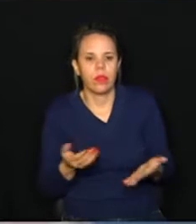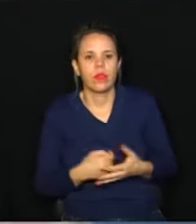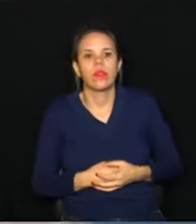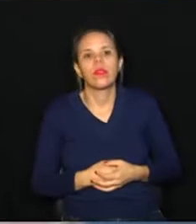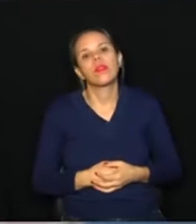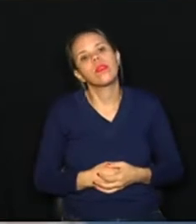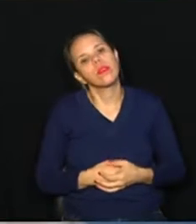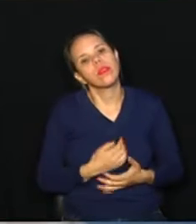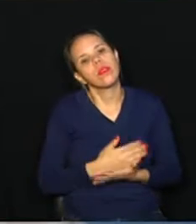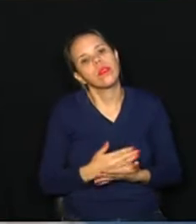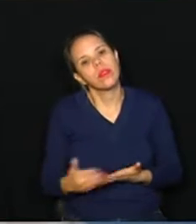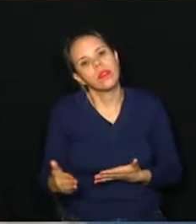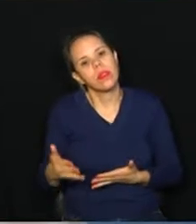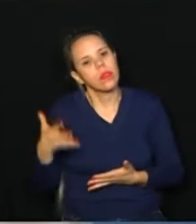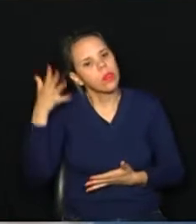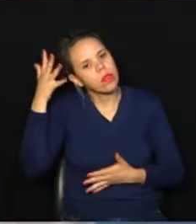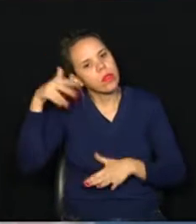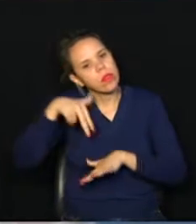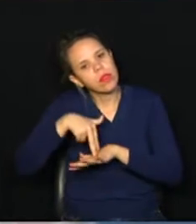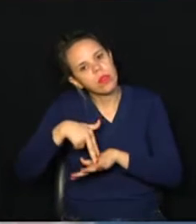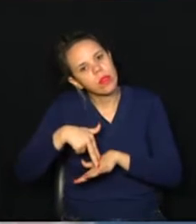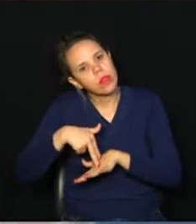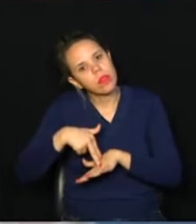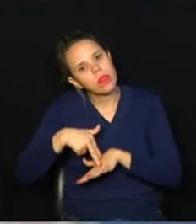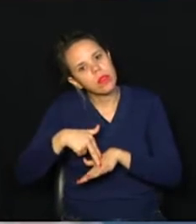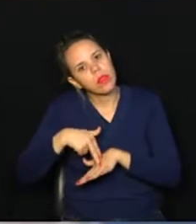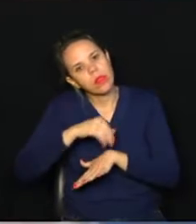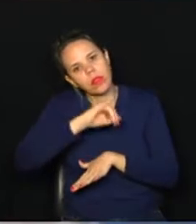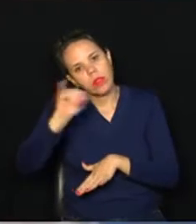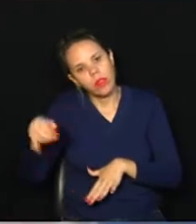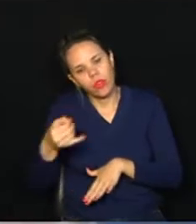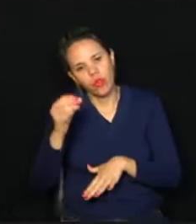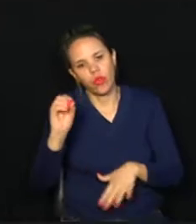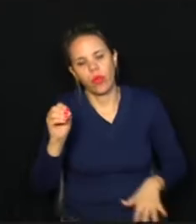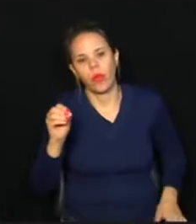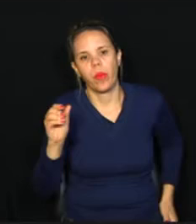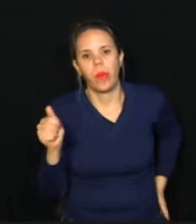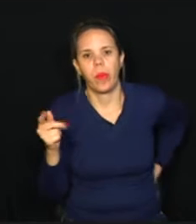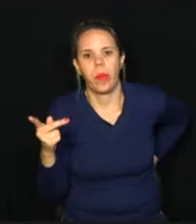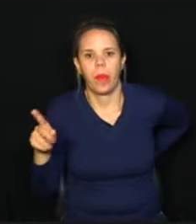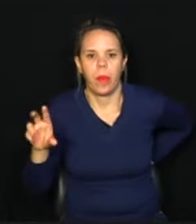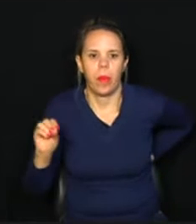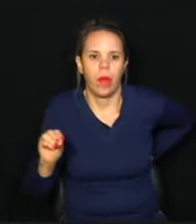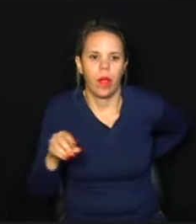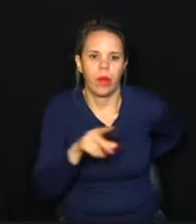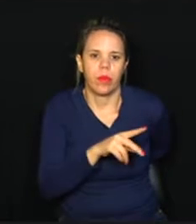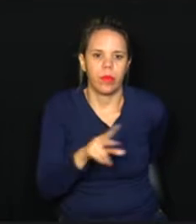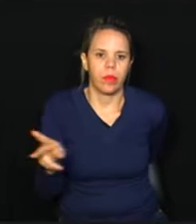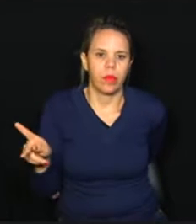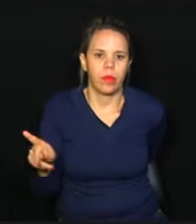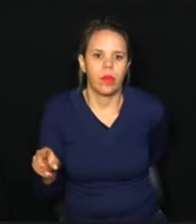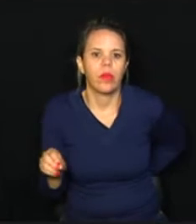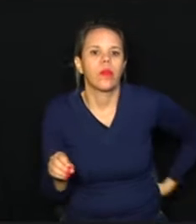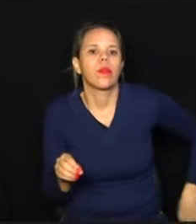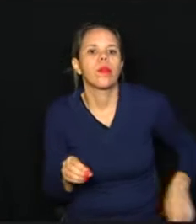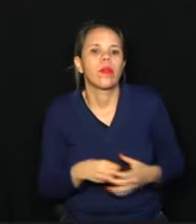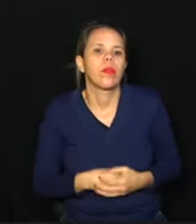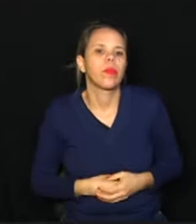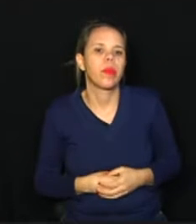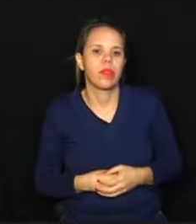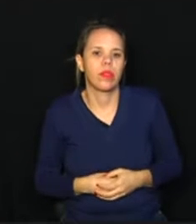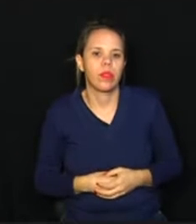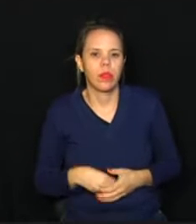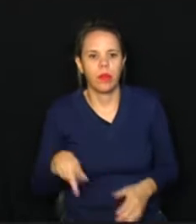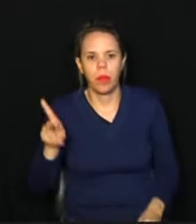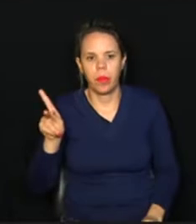então, inicialmente a palavra para o João Paulo Feijão Teixeira, que é o presidente da PQC e que foi